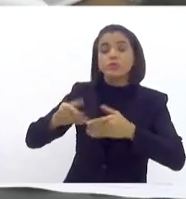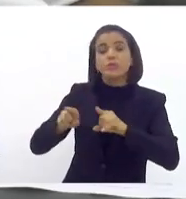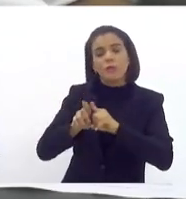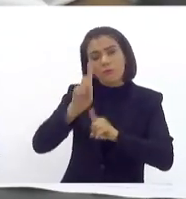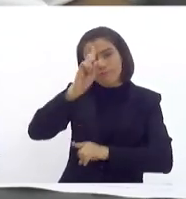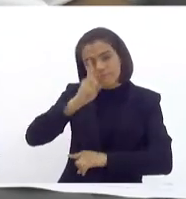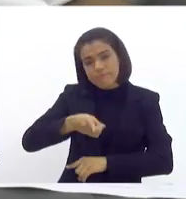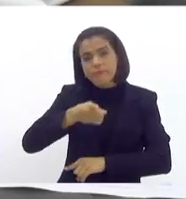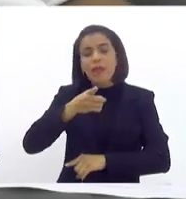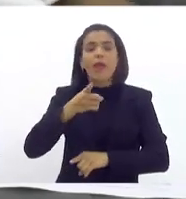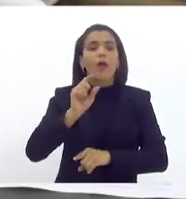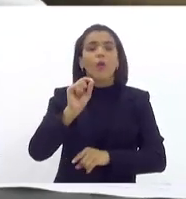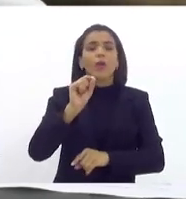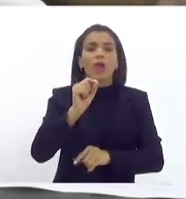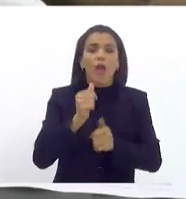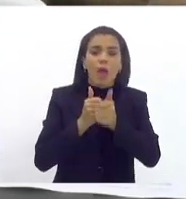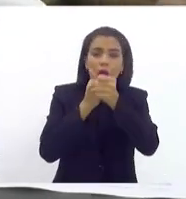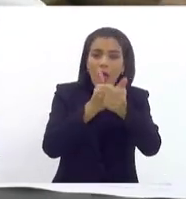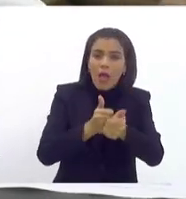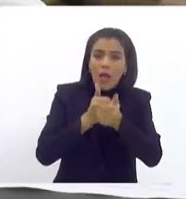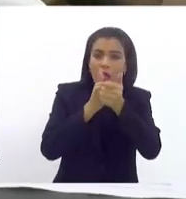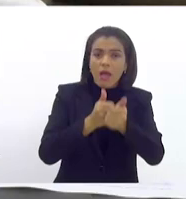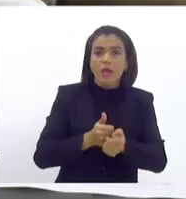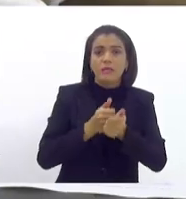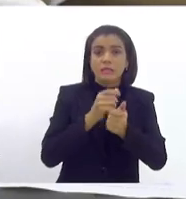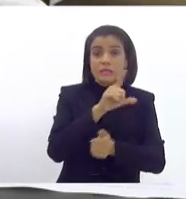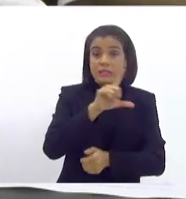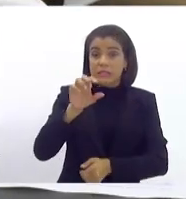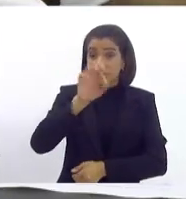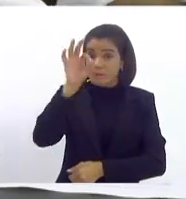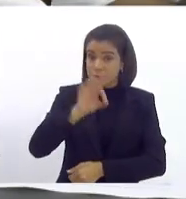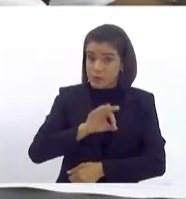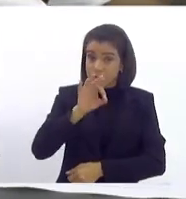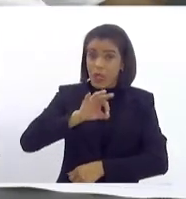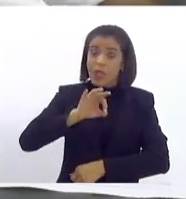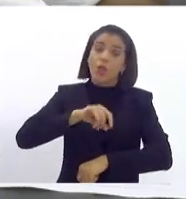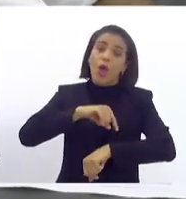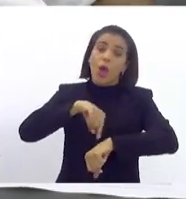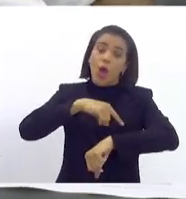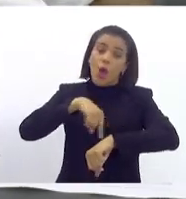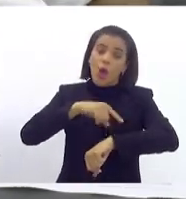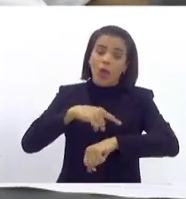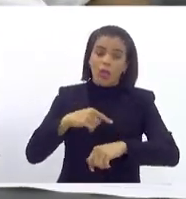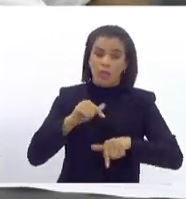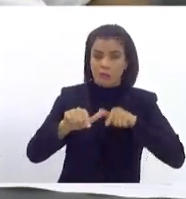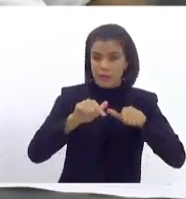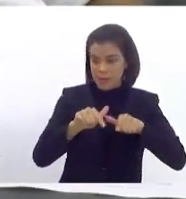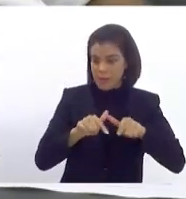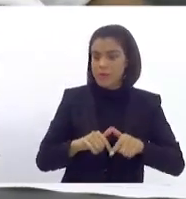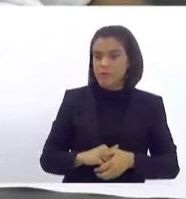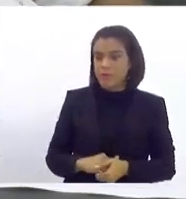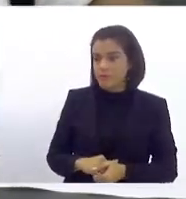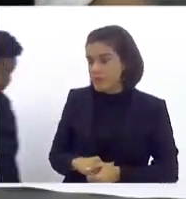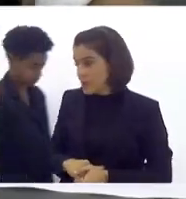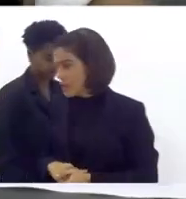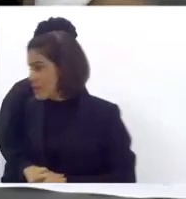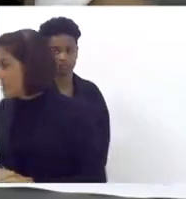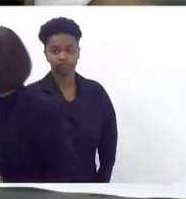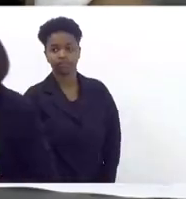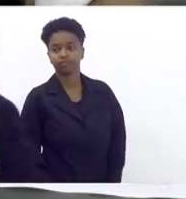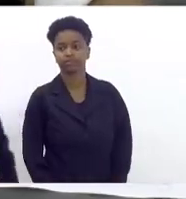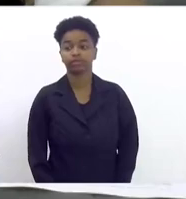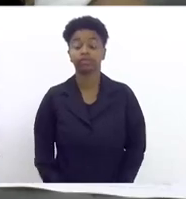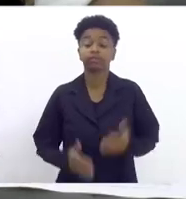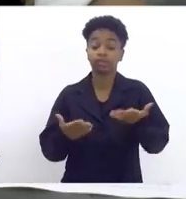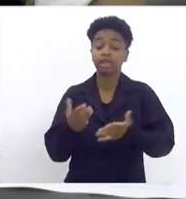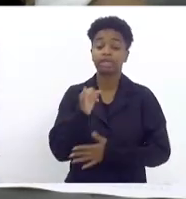que o acompanhamento serão realizados pelo menos 100% da carga horária do expediente. Quer dizer, se ele estiver